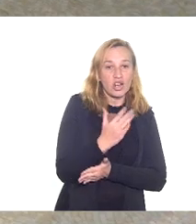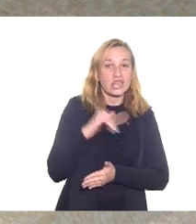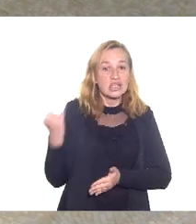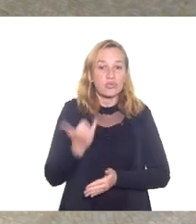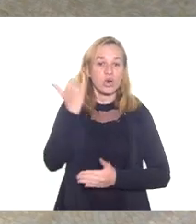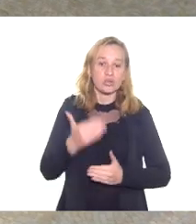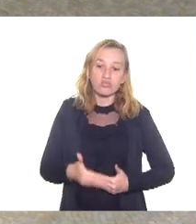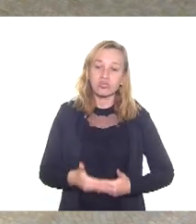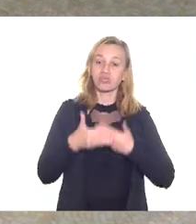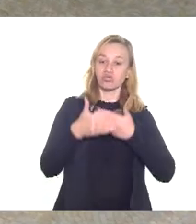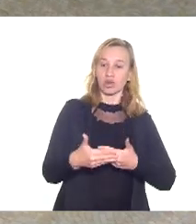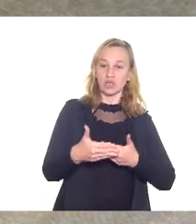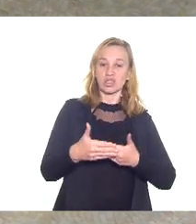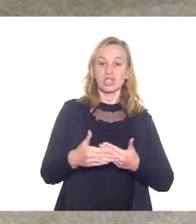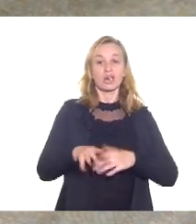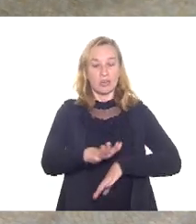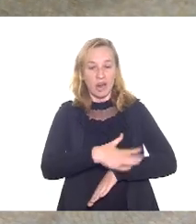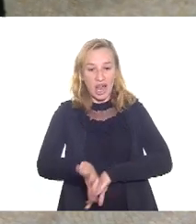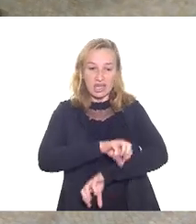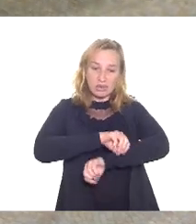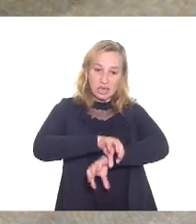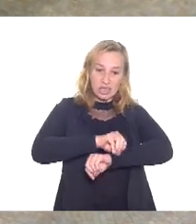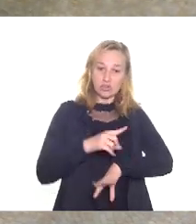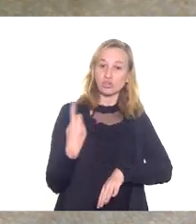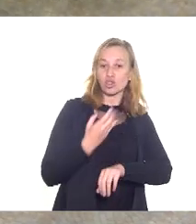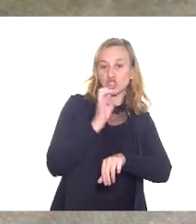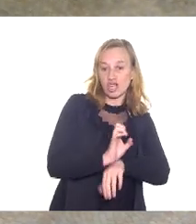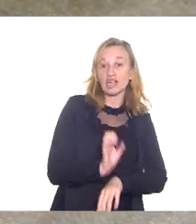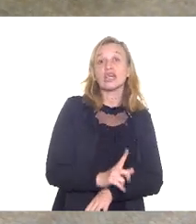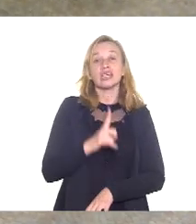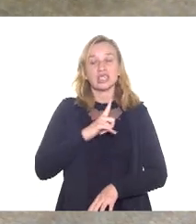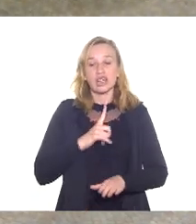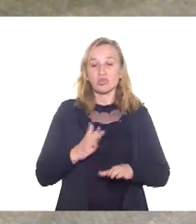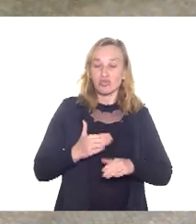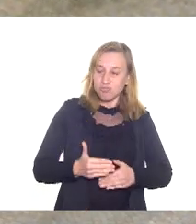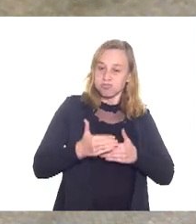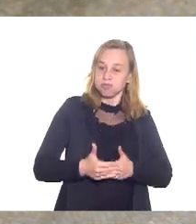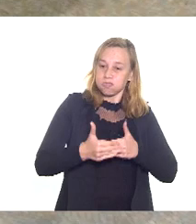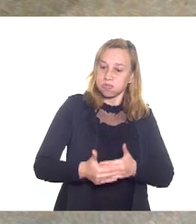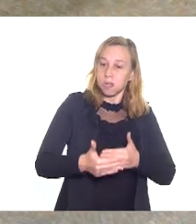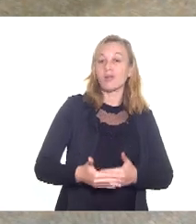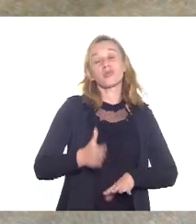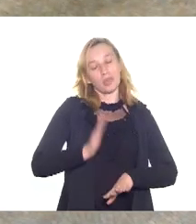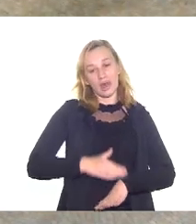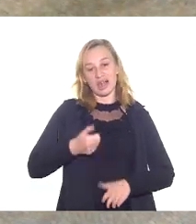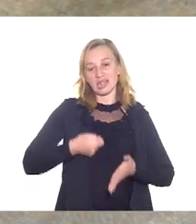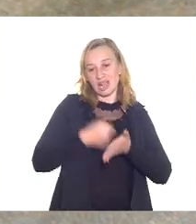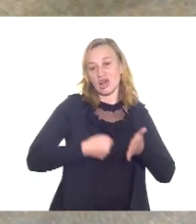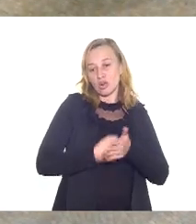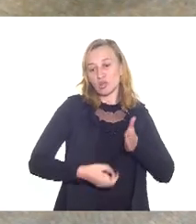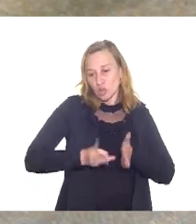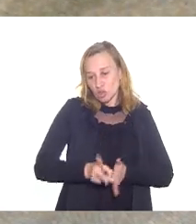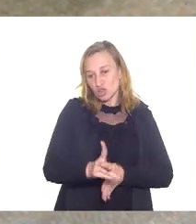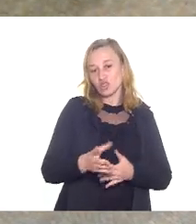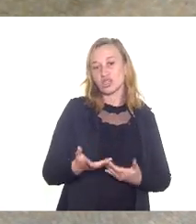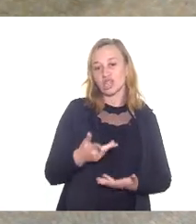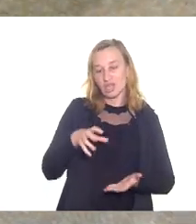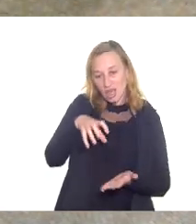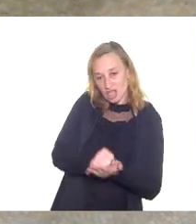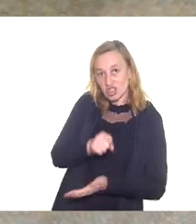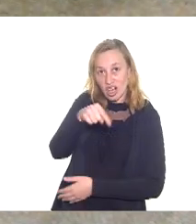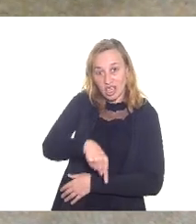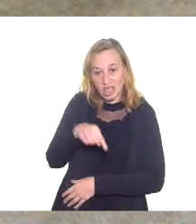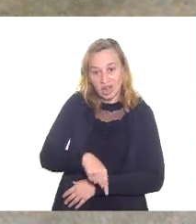importante avanço para a educação do nosso Estado. Temos muito que avançar, a nossa luta continua, e queria deixar